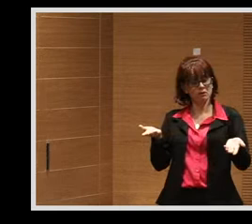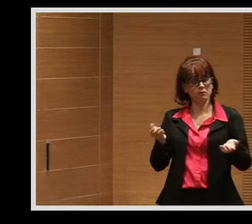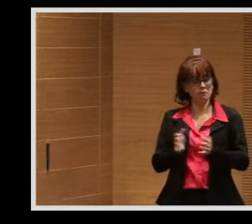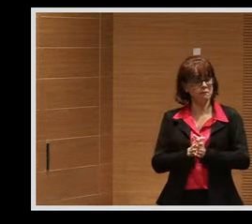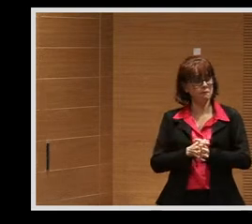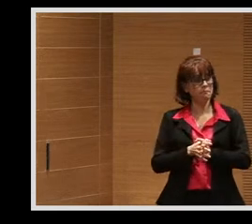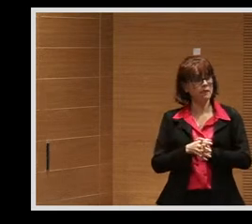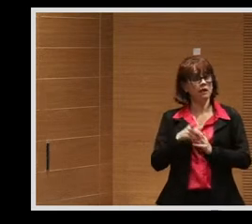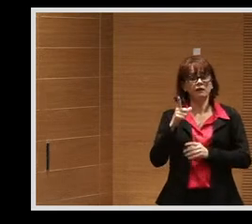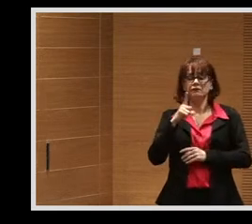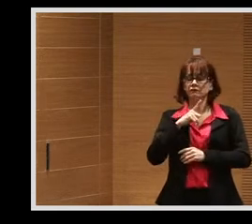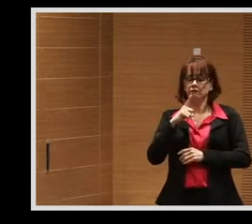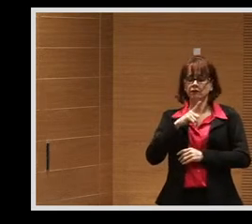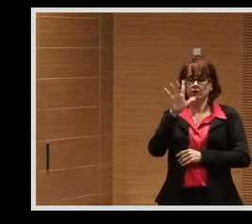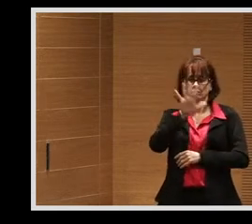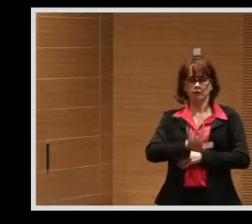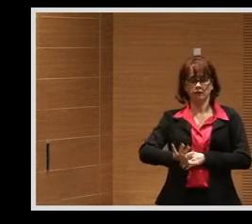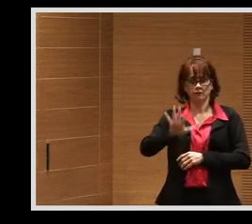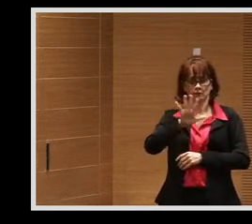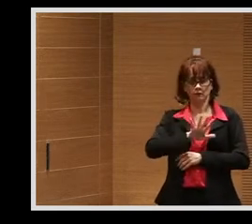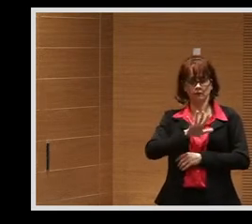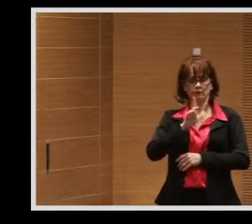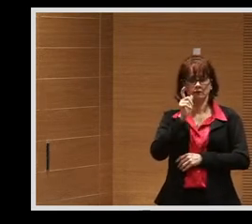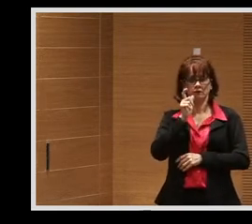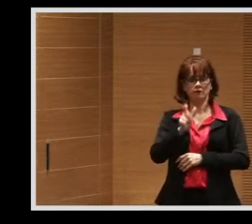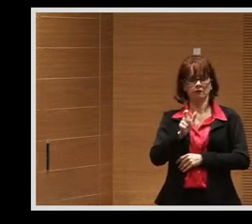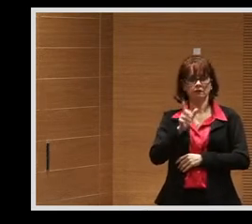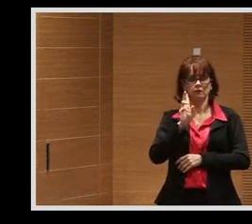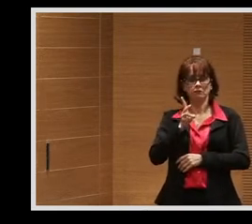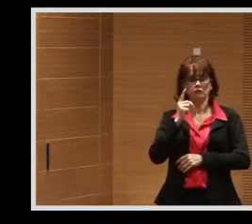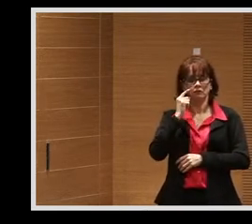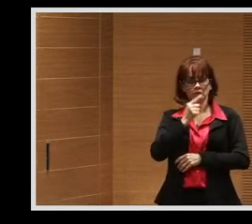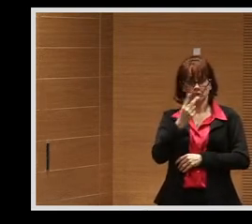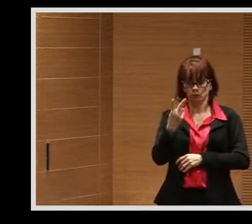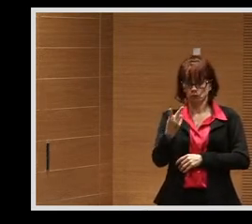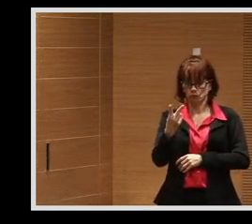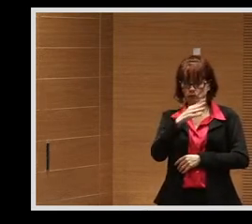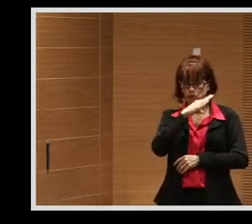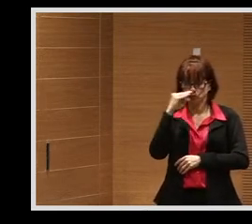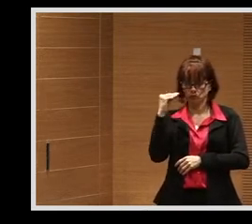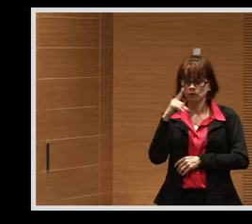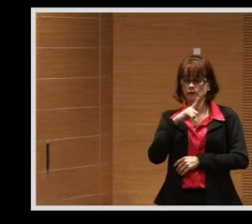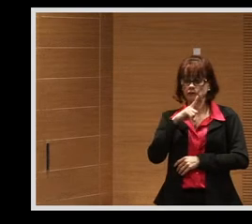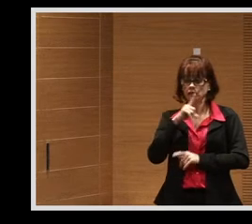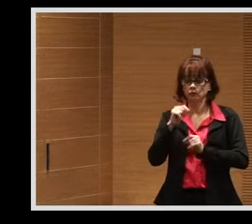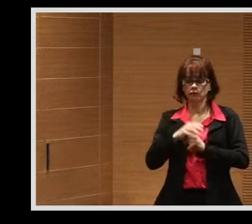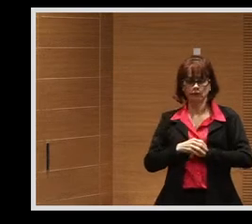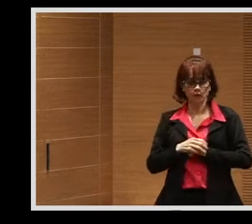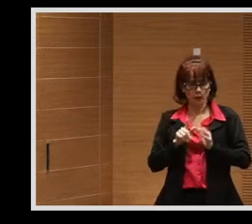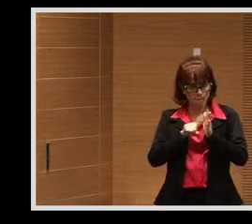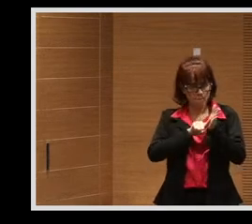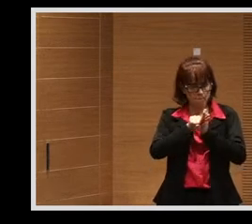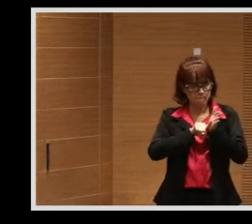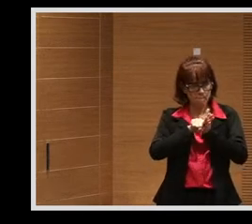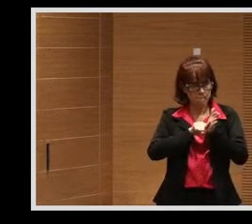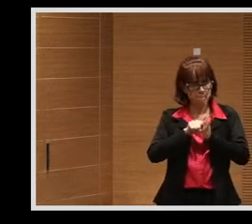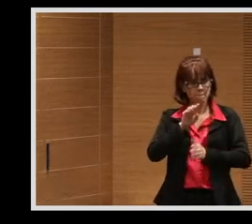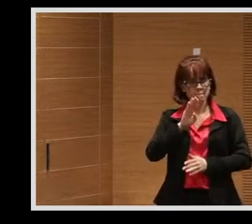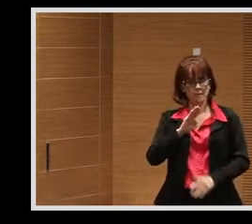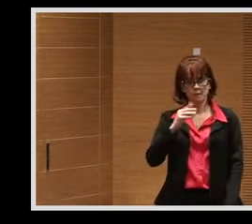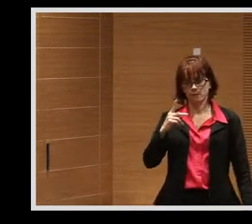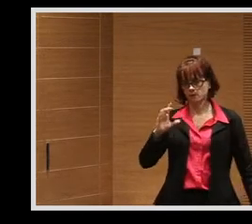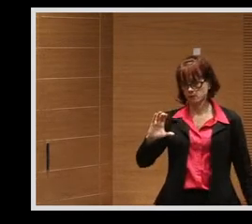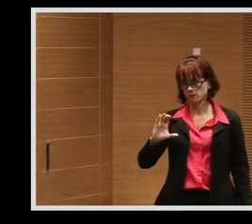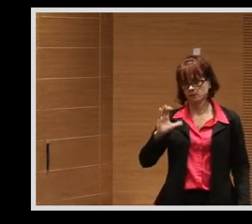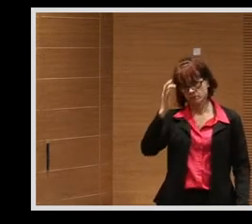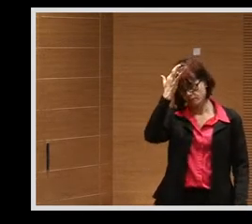Teve uma cena interessante, praticamente na mesma semana, dois adolescentes fazem a perícia para o BPC. E o quanto